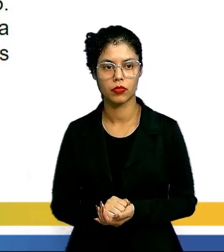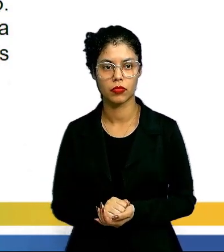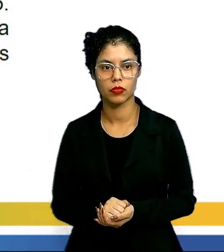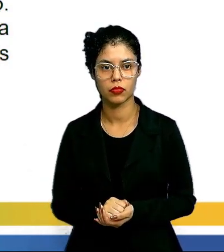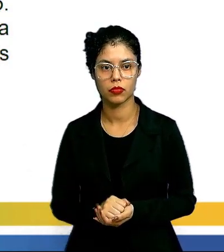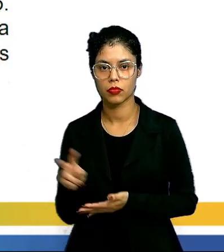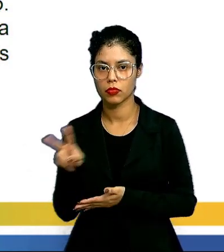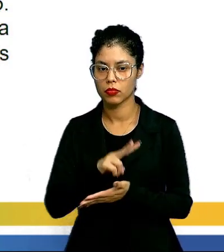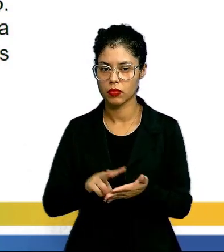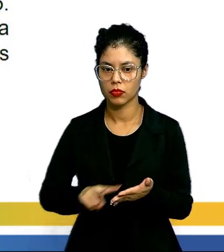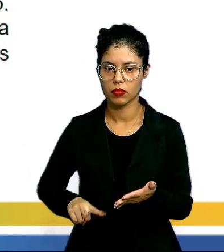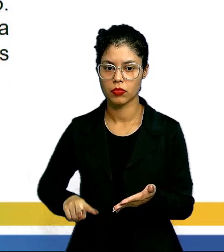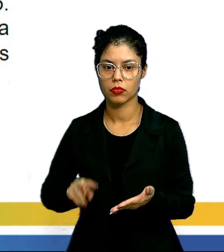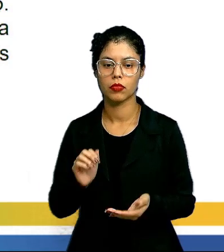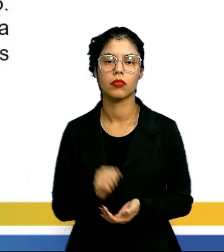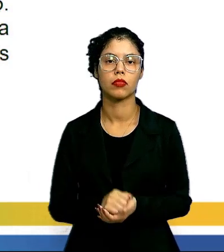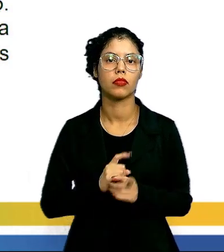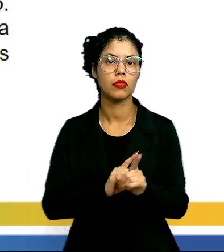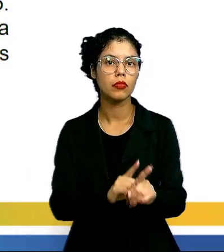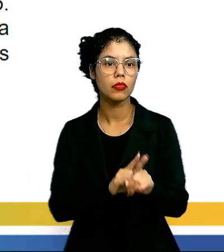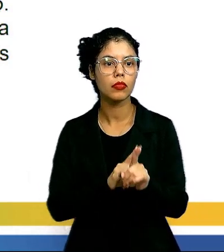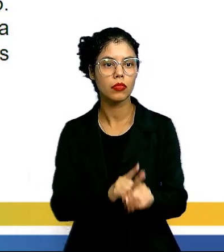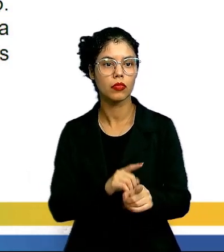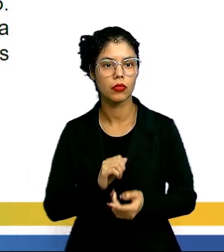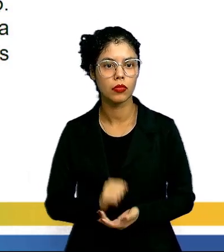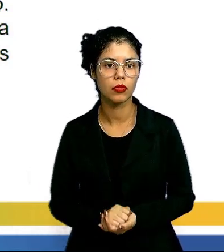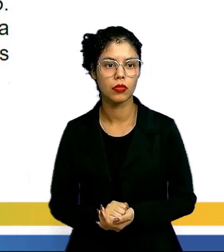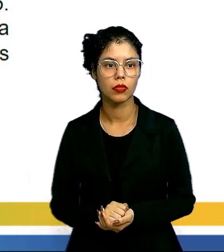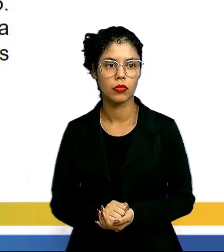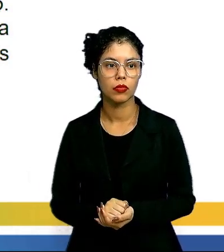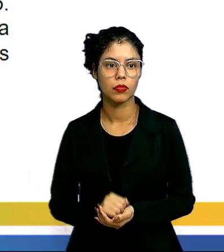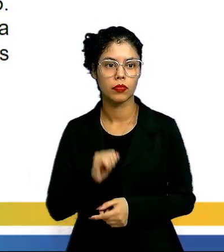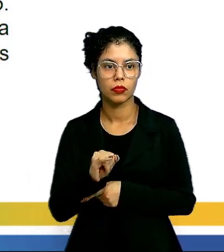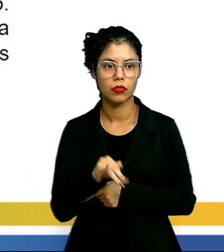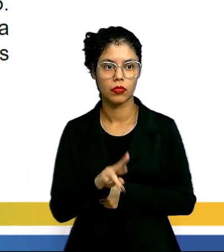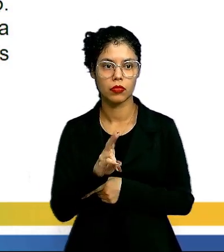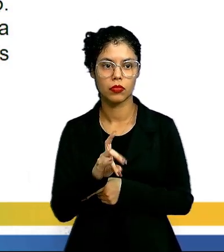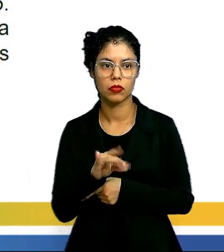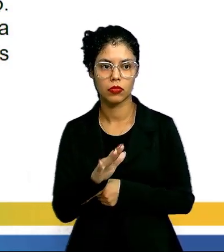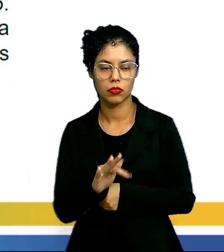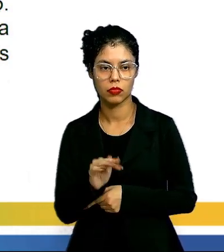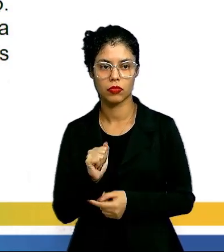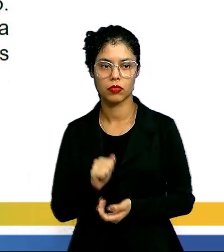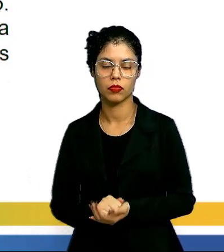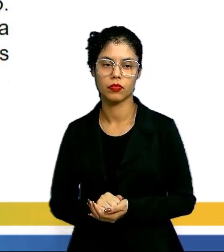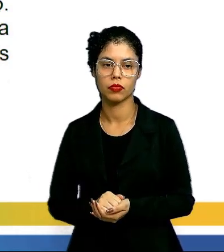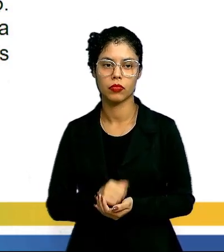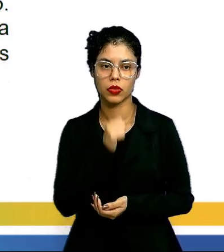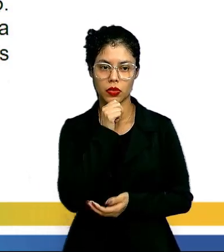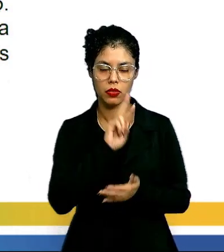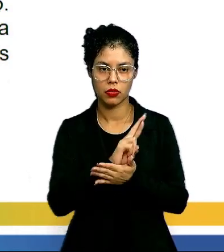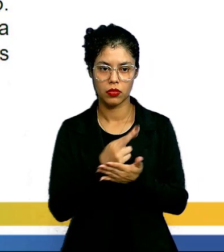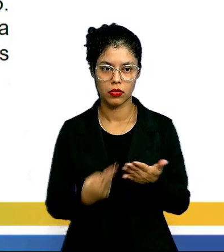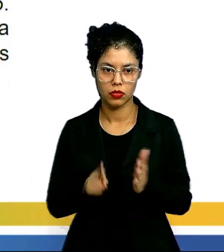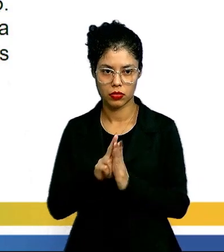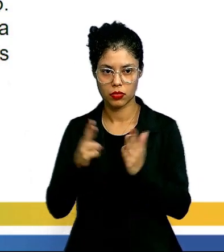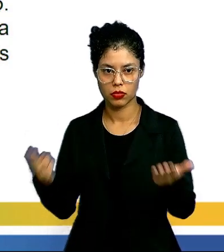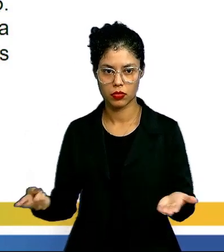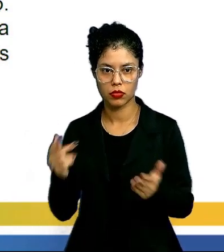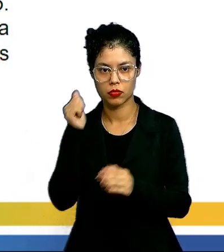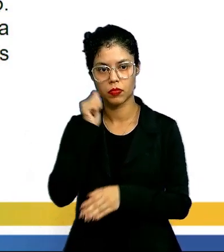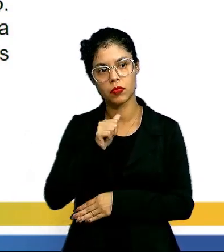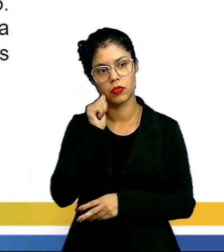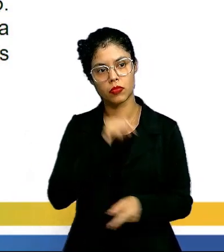vamos à leitura. Acompanhem aí comigo. A Informa é uma revista destinada a mulheres.